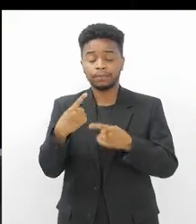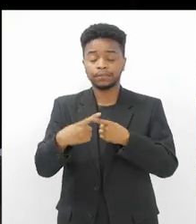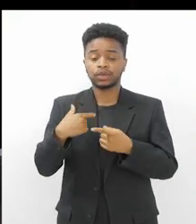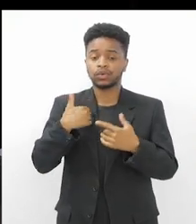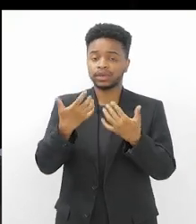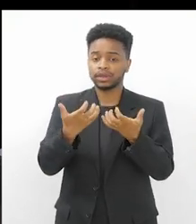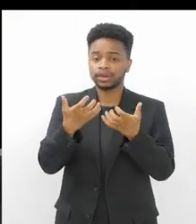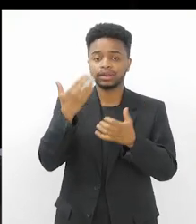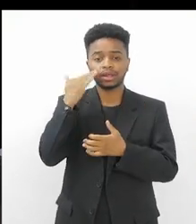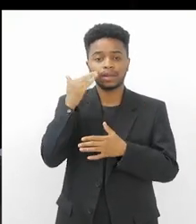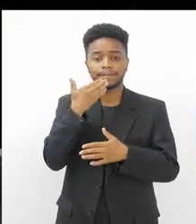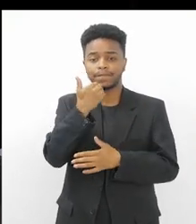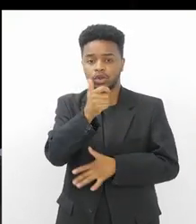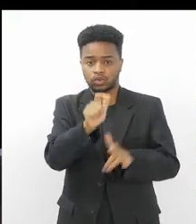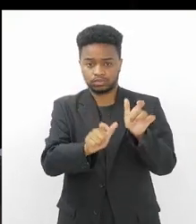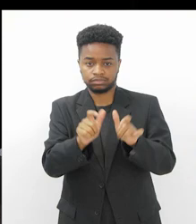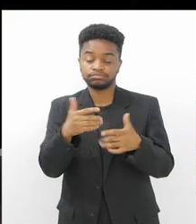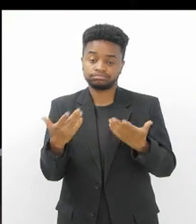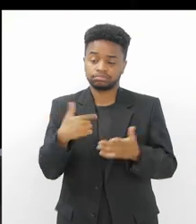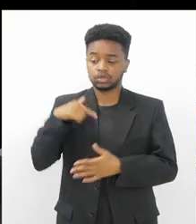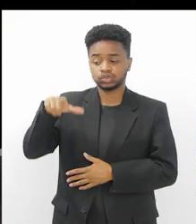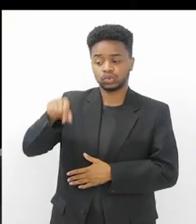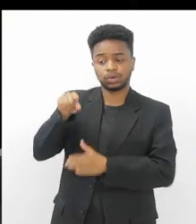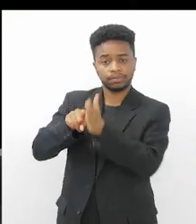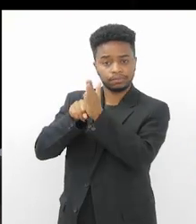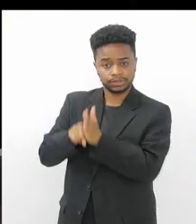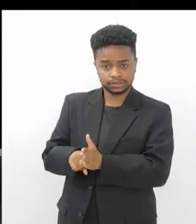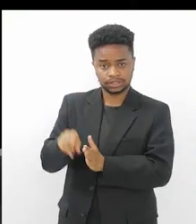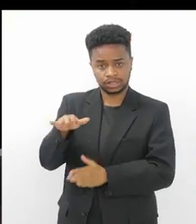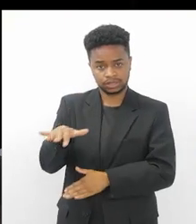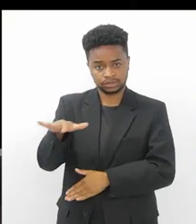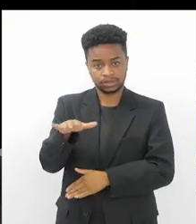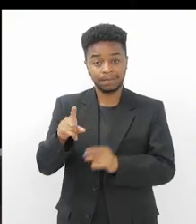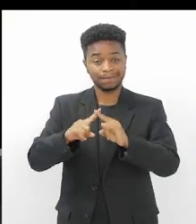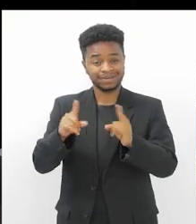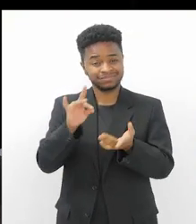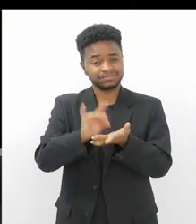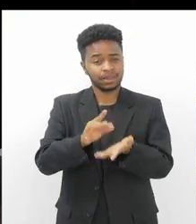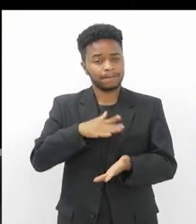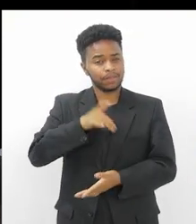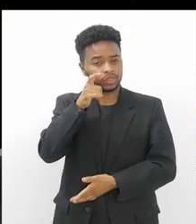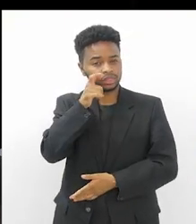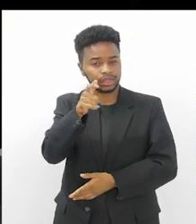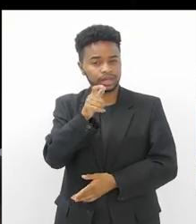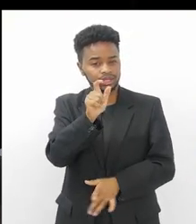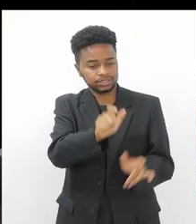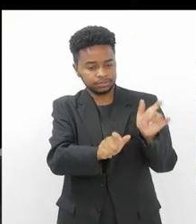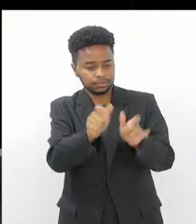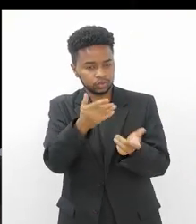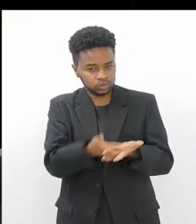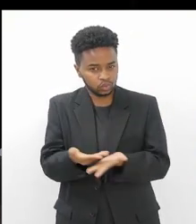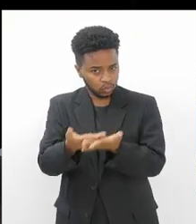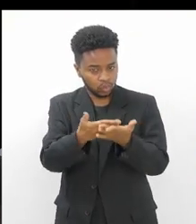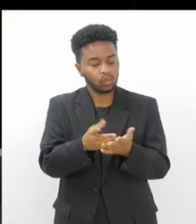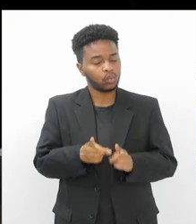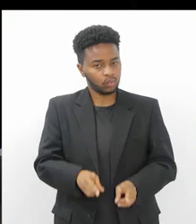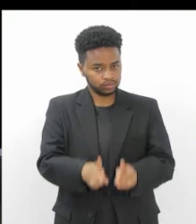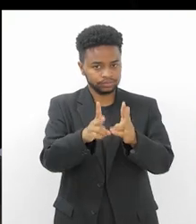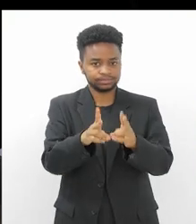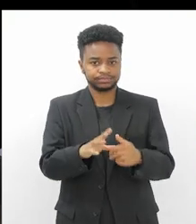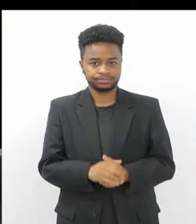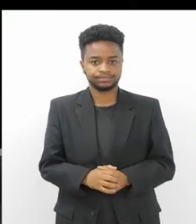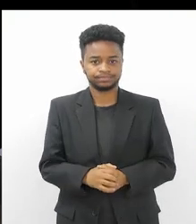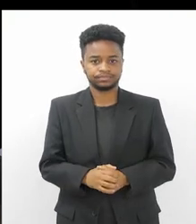mais gente e tal. Sim. Aí, eu resolvi fazer pesquisa. Mas o meu interesse por